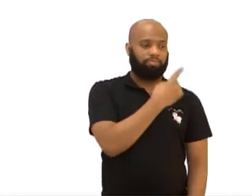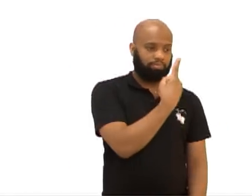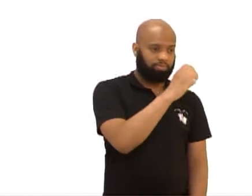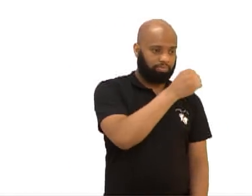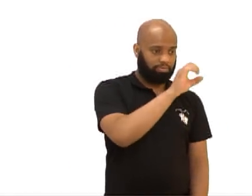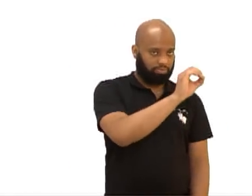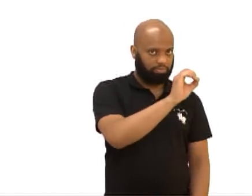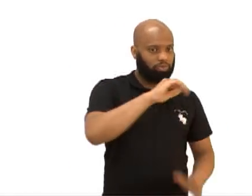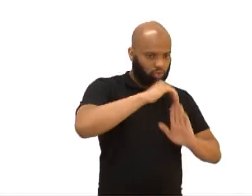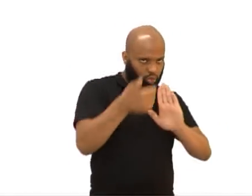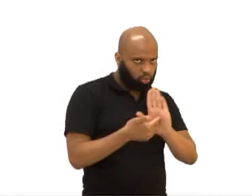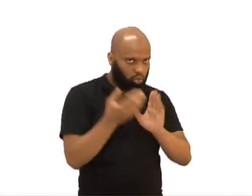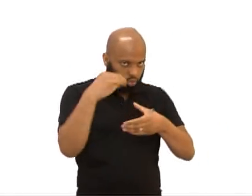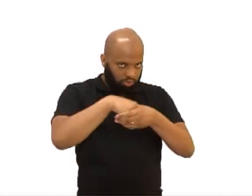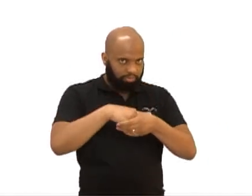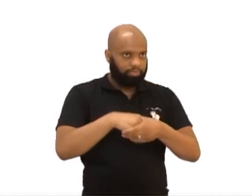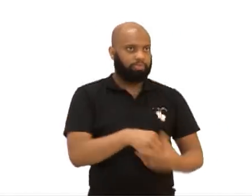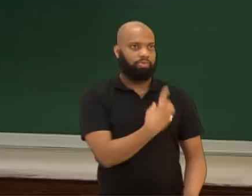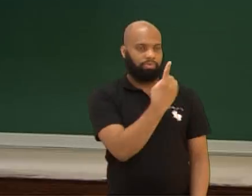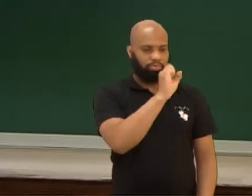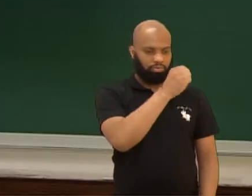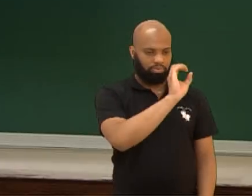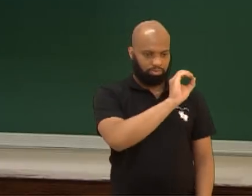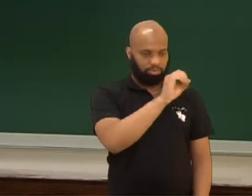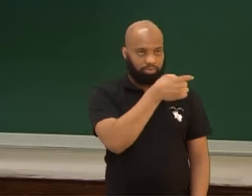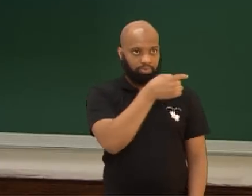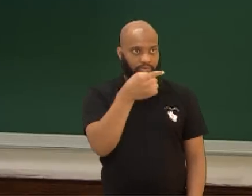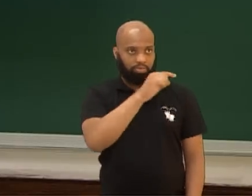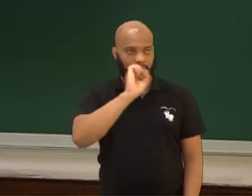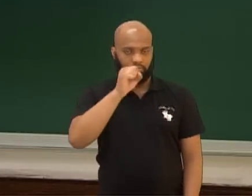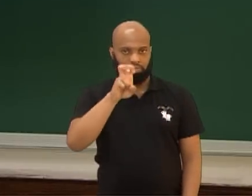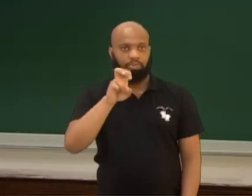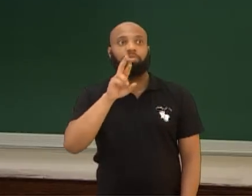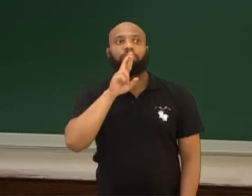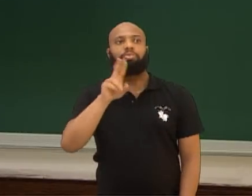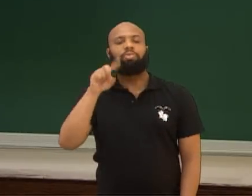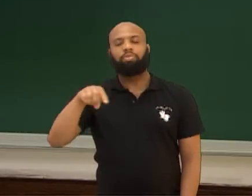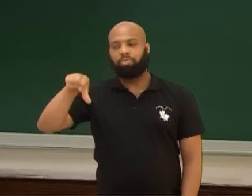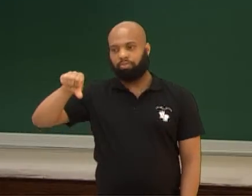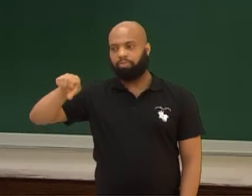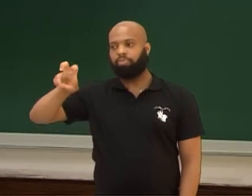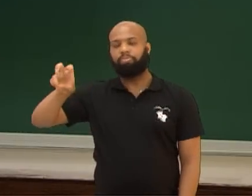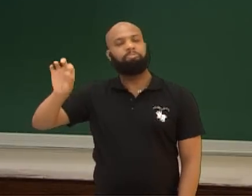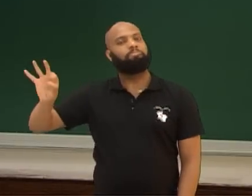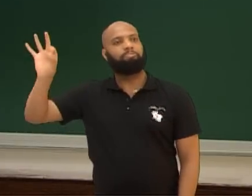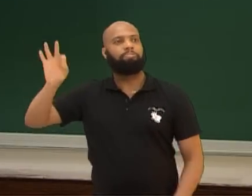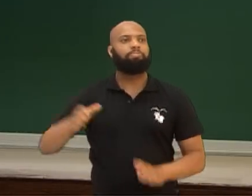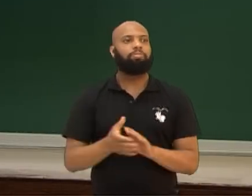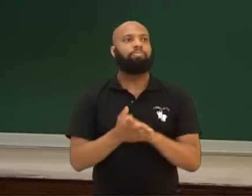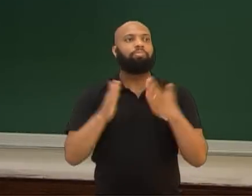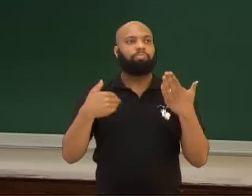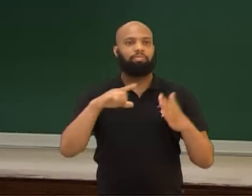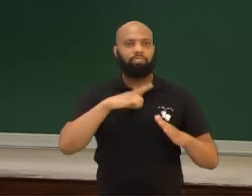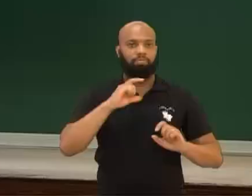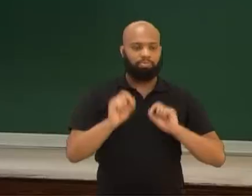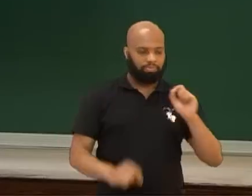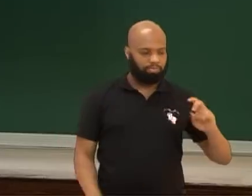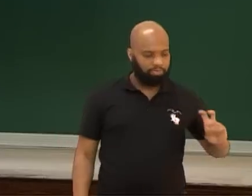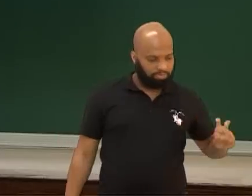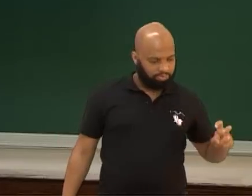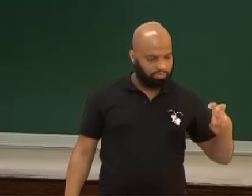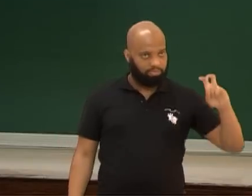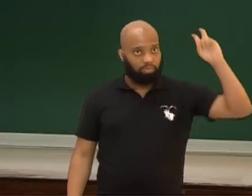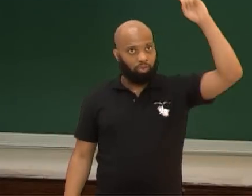graus, os 3 juntos, menos 85 vai me dar 95. Então, esse brinquedo, que é um escorregador,